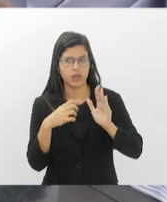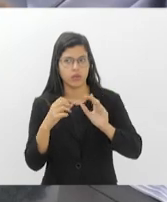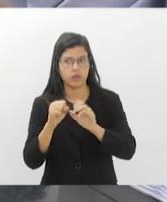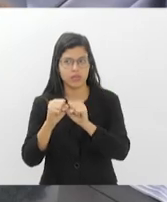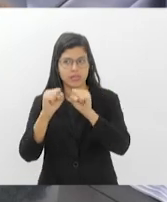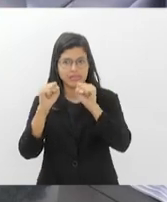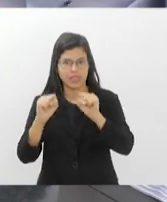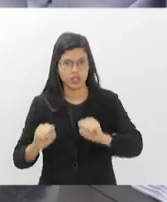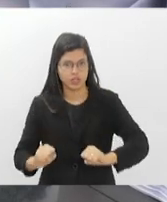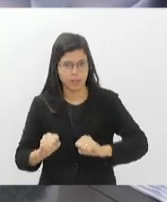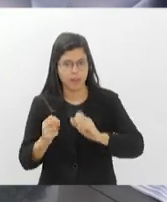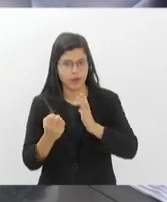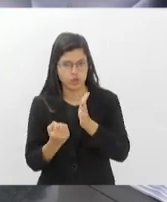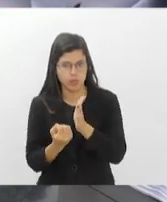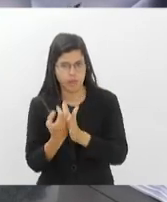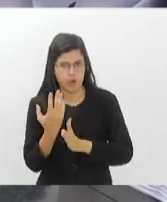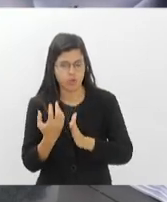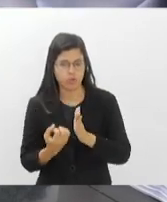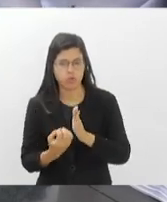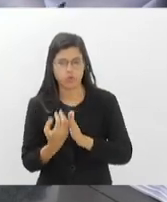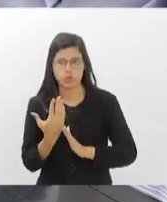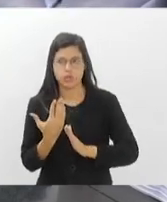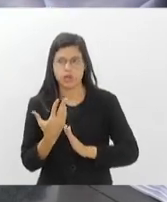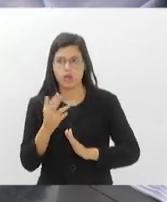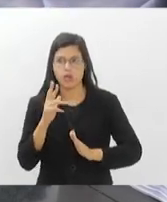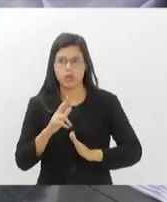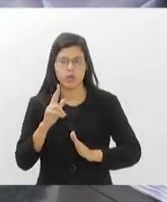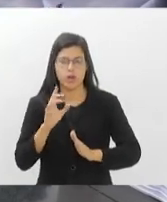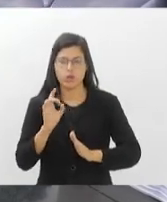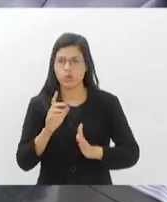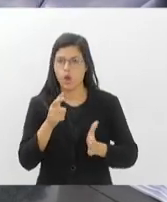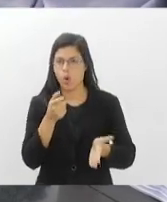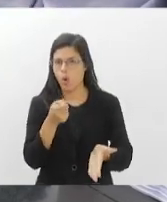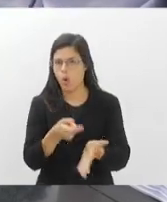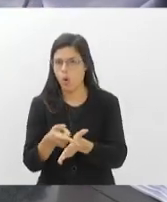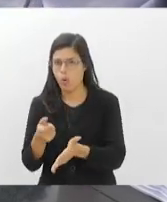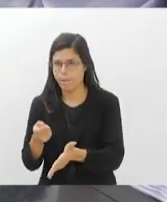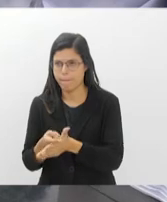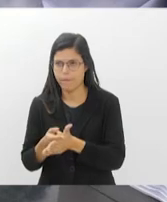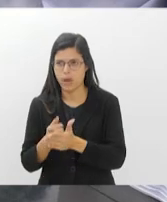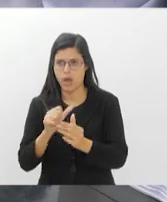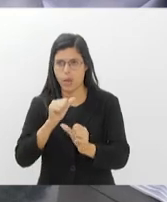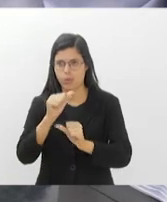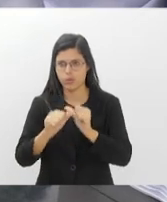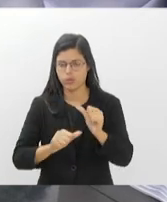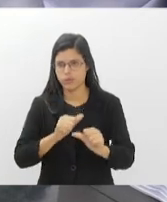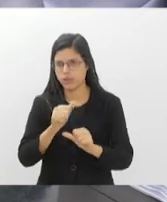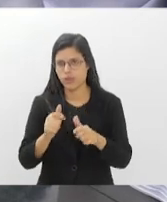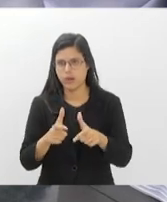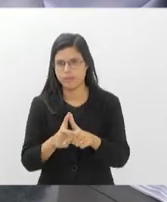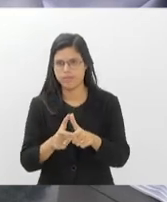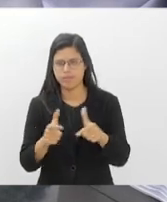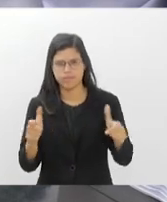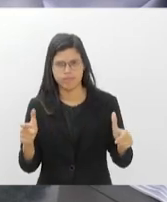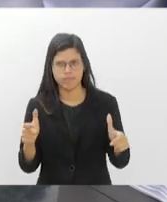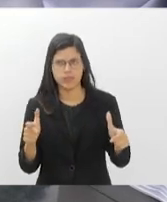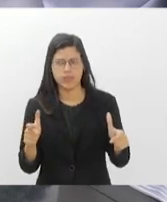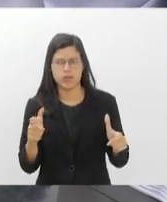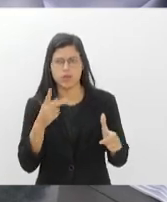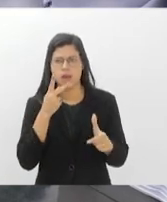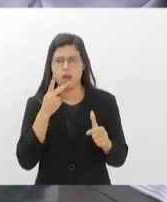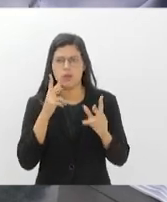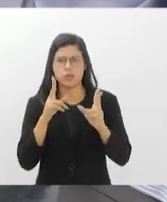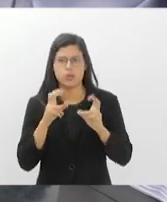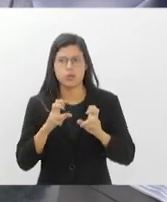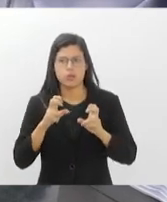de produção. Então, não é só aquisição. Então, eu modifiquei aquela mais ampla, que fala sobre o